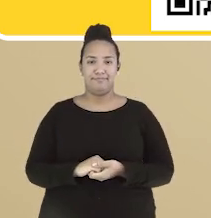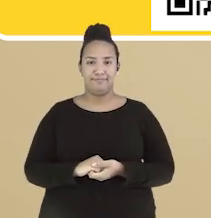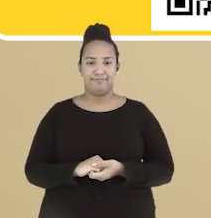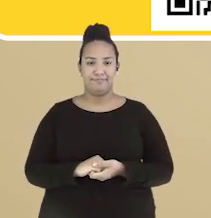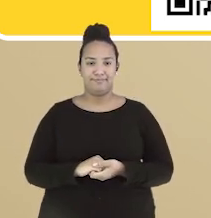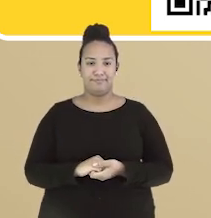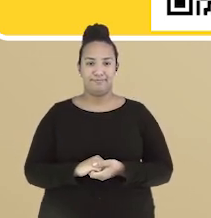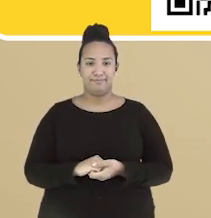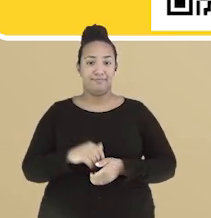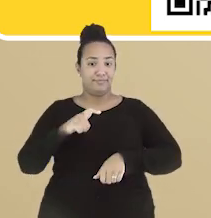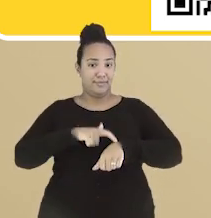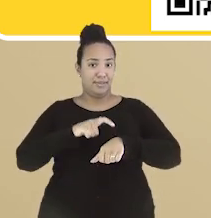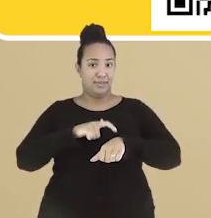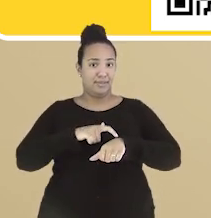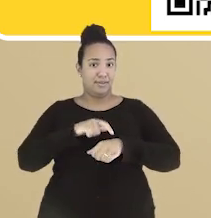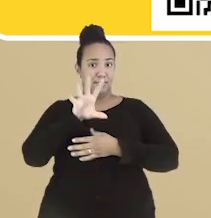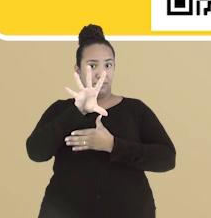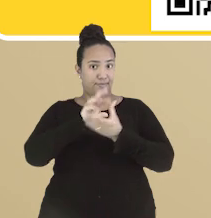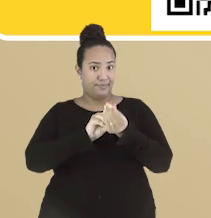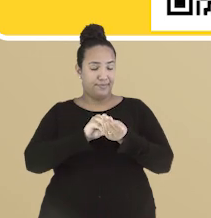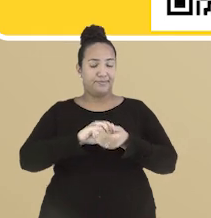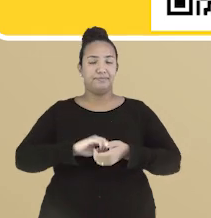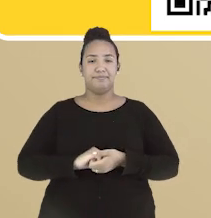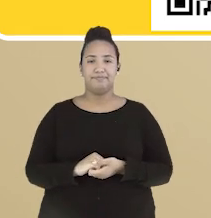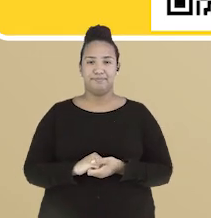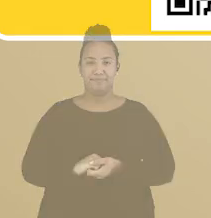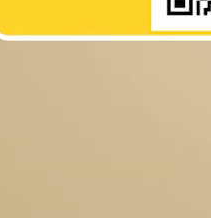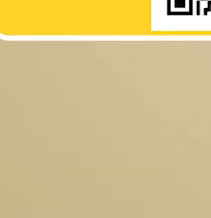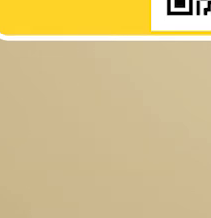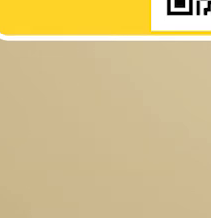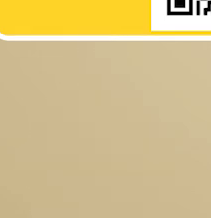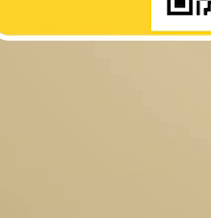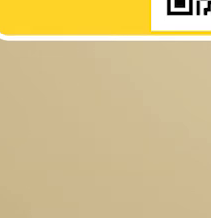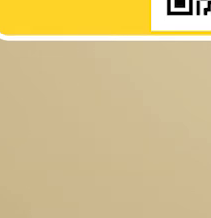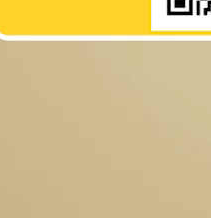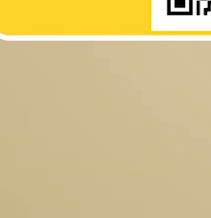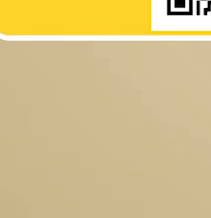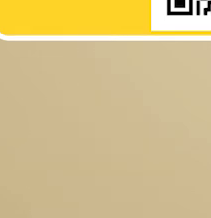tela. Tempo para vocês copiarem.